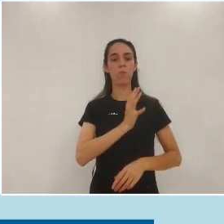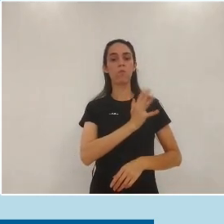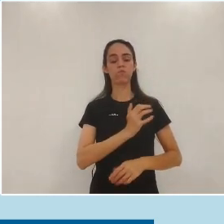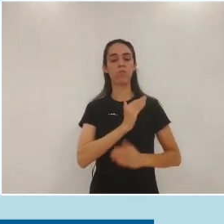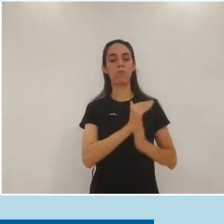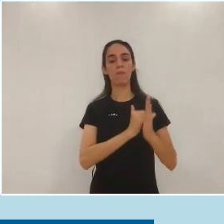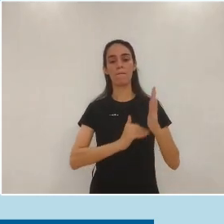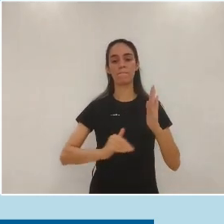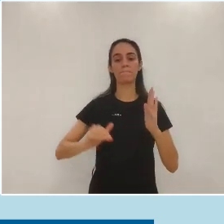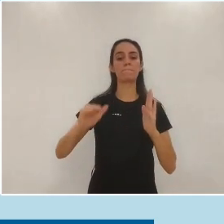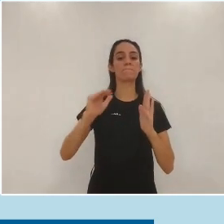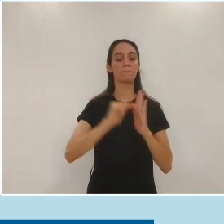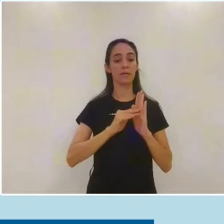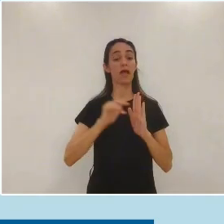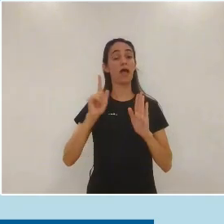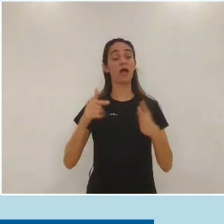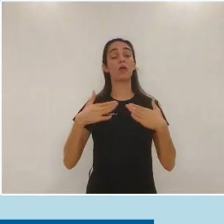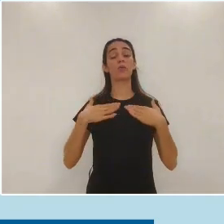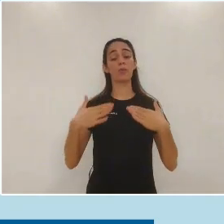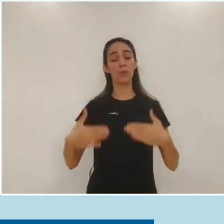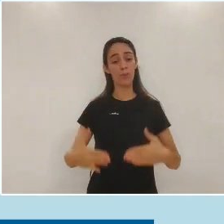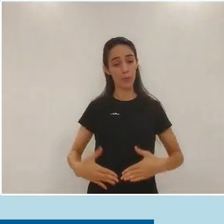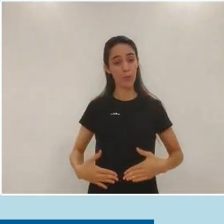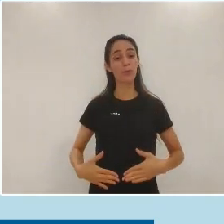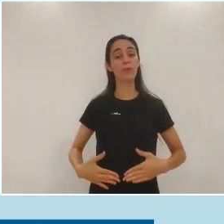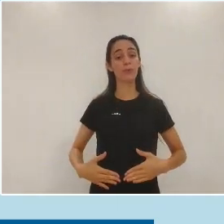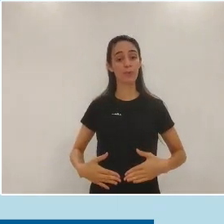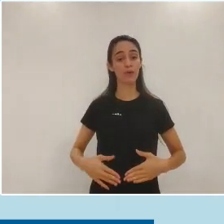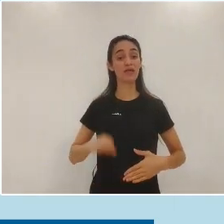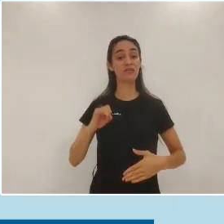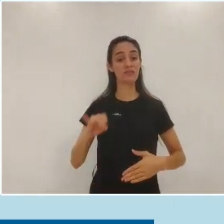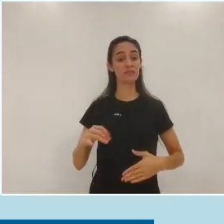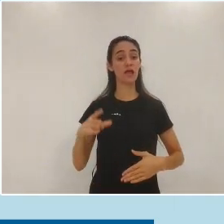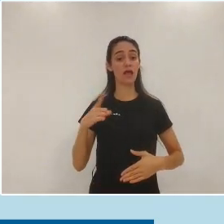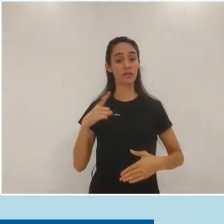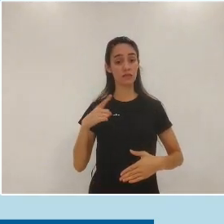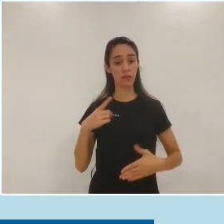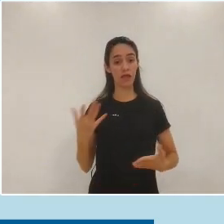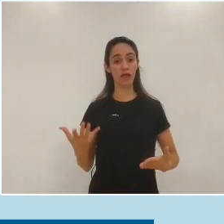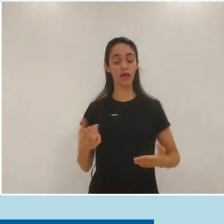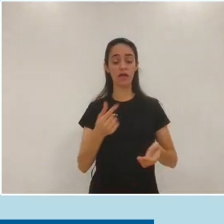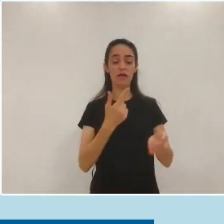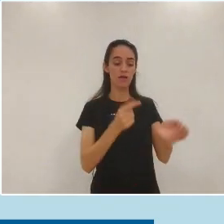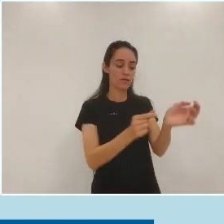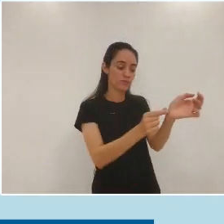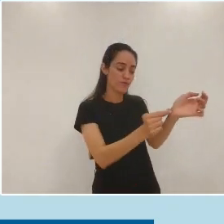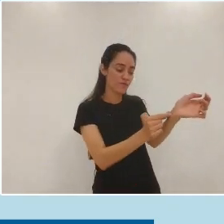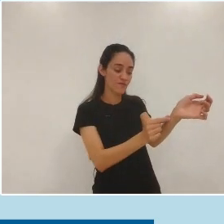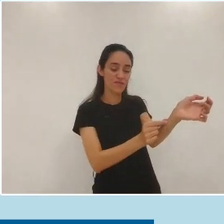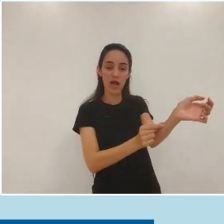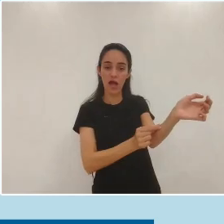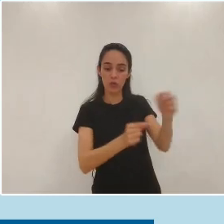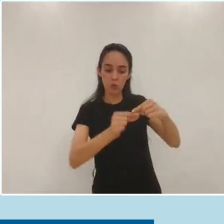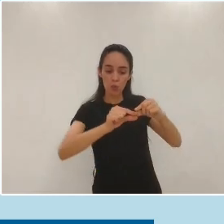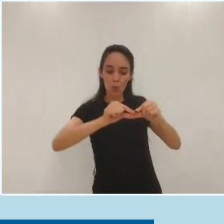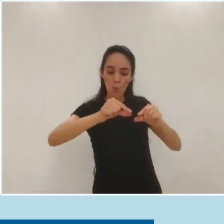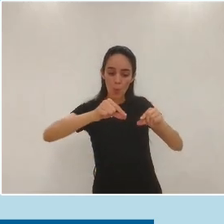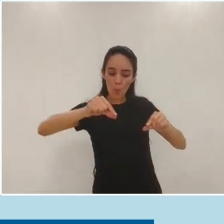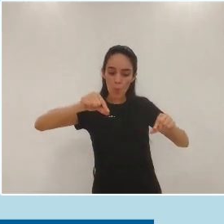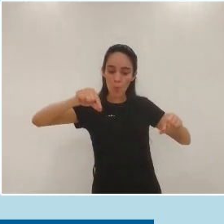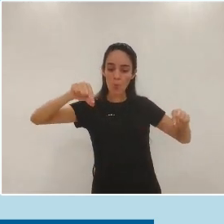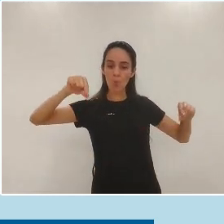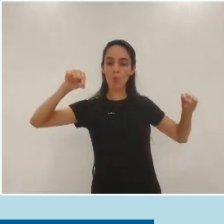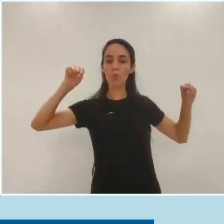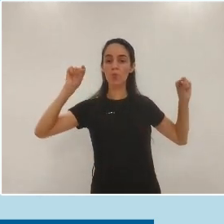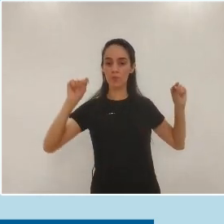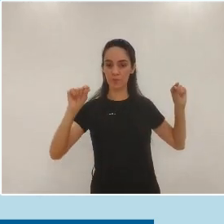é física. Então, se eu tenho uma estrutura, que são os vasos que são esticados, o meu coração ele tem que bater